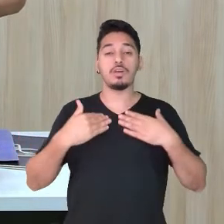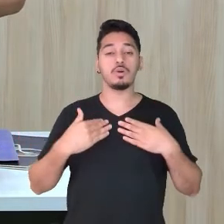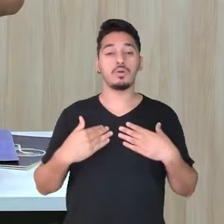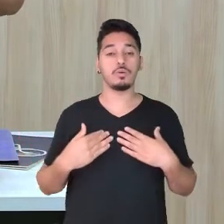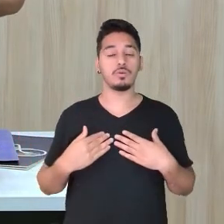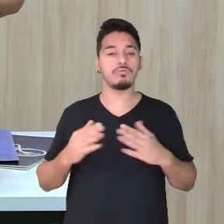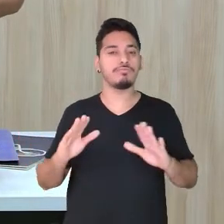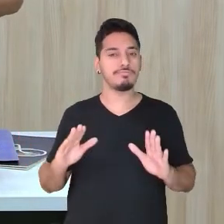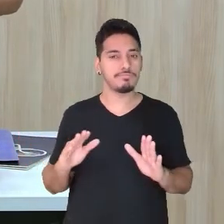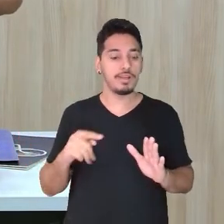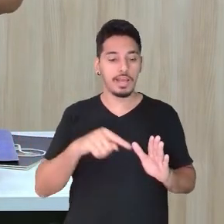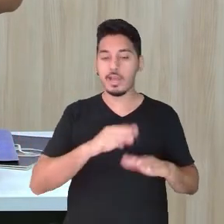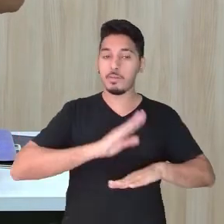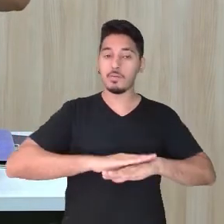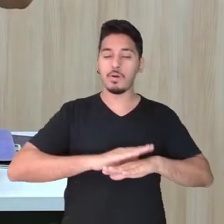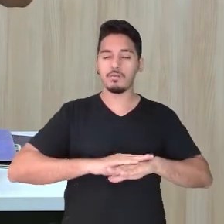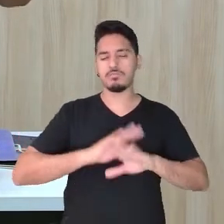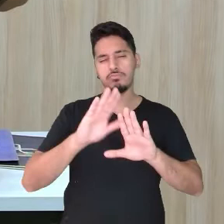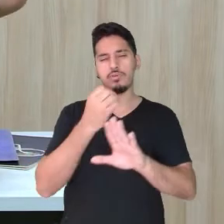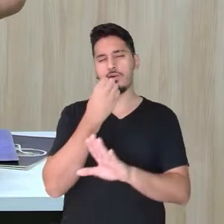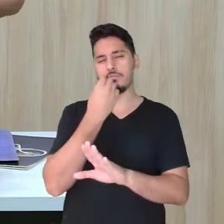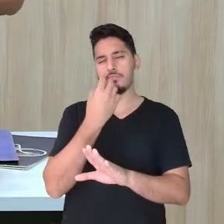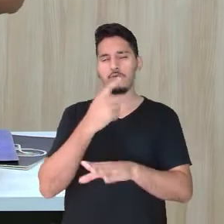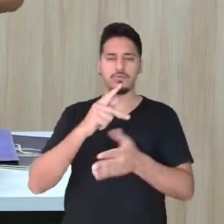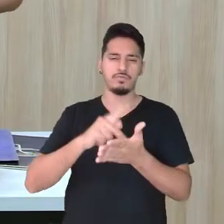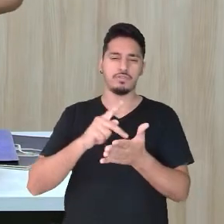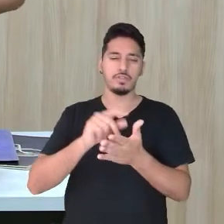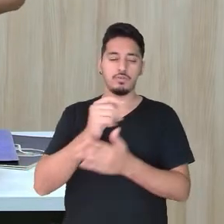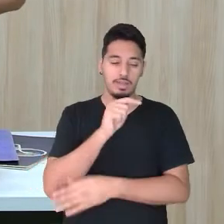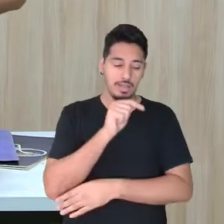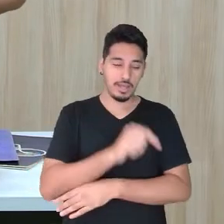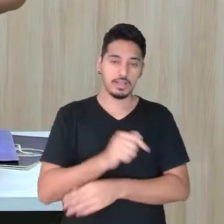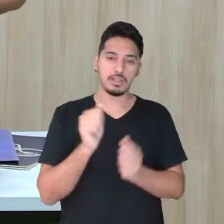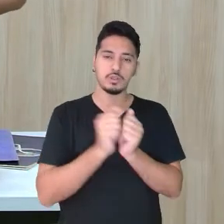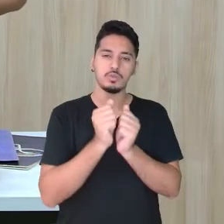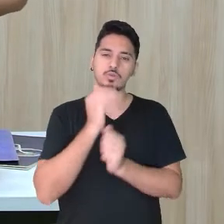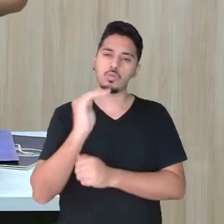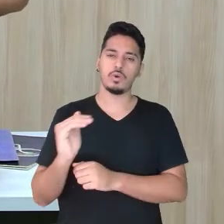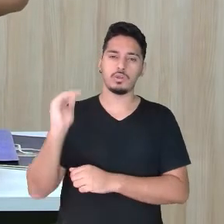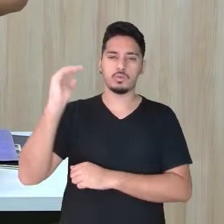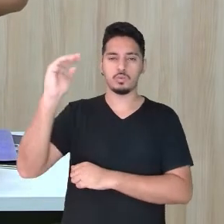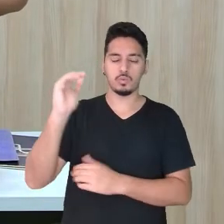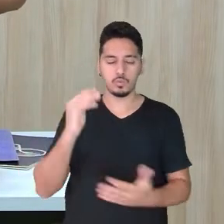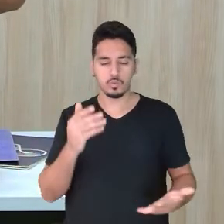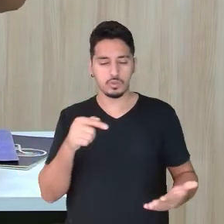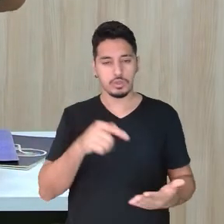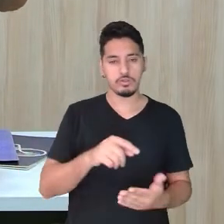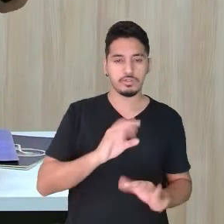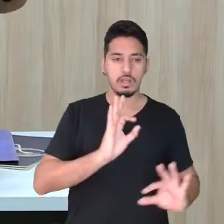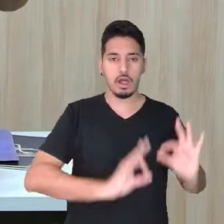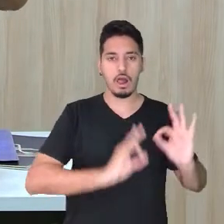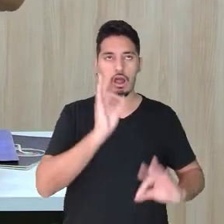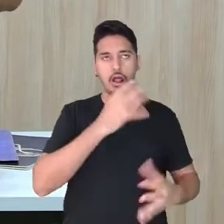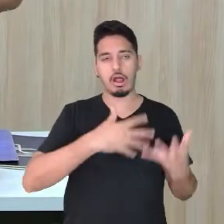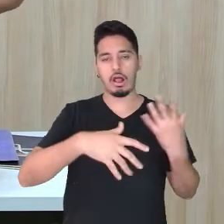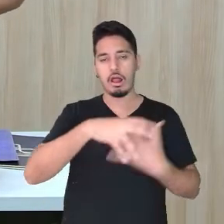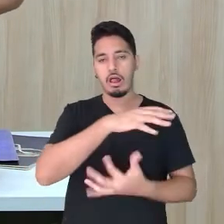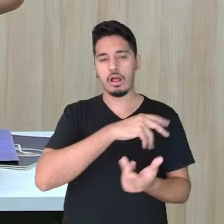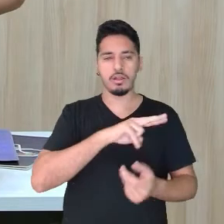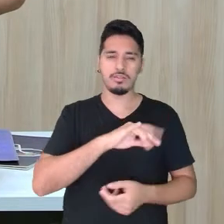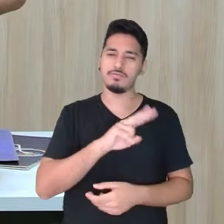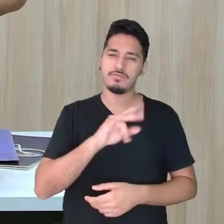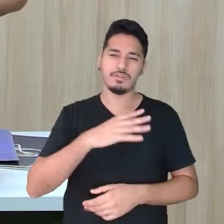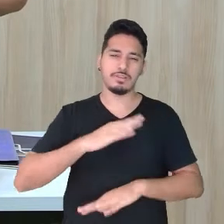de um adulto, de alguém que, quando essa criança ela vai estar desorganizada, claro que ela não vai ter essa